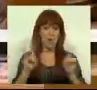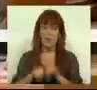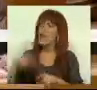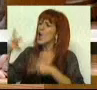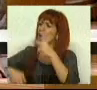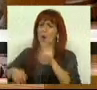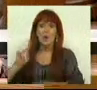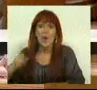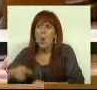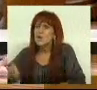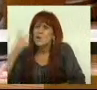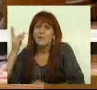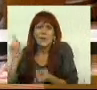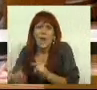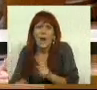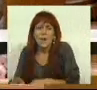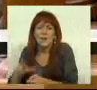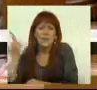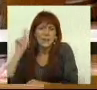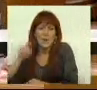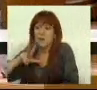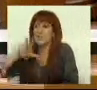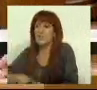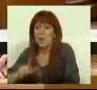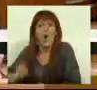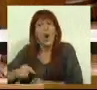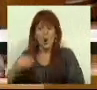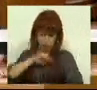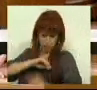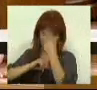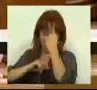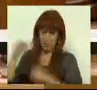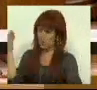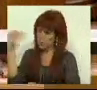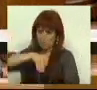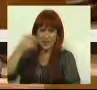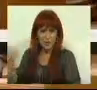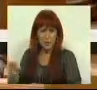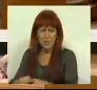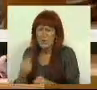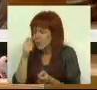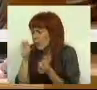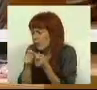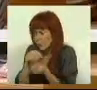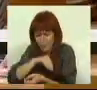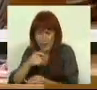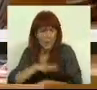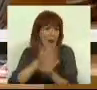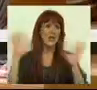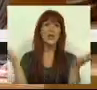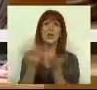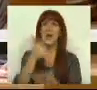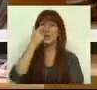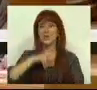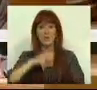que cortem no que é vital para o país, ou seja, nos salários e nas pensões já tão curtos para a generalidade